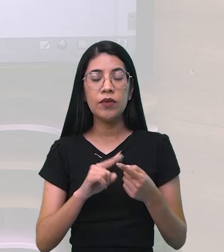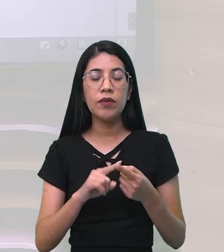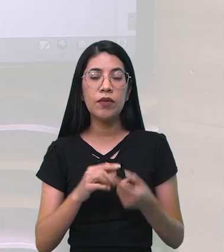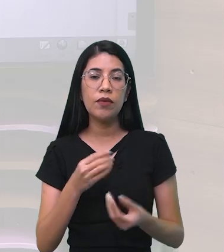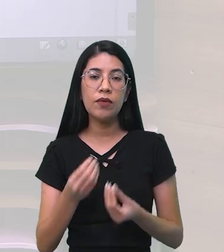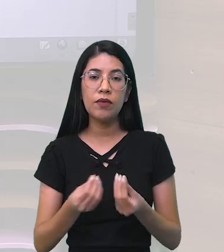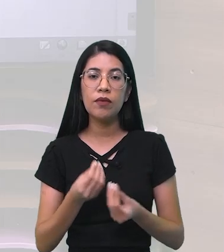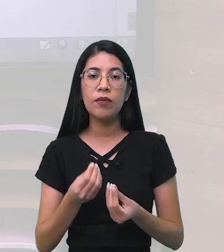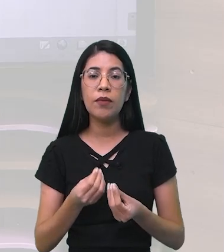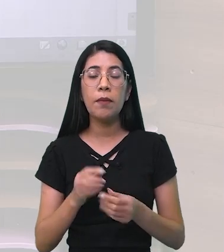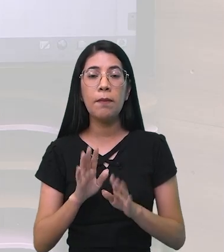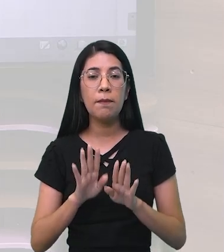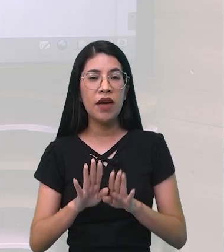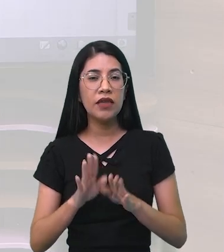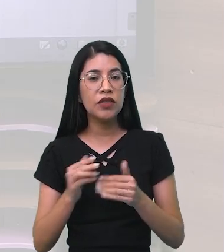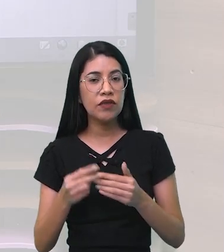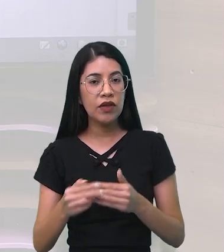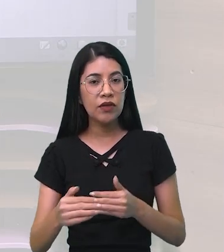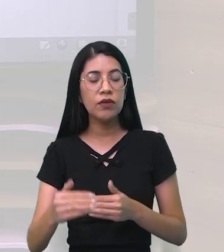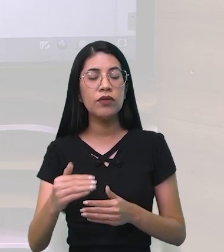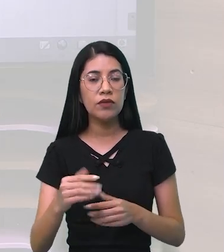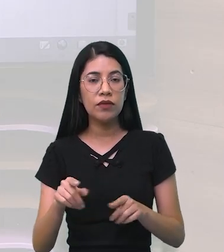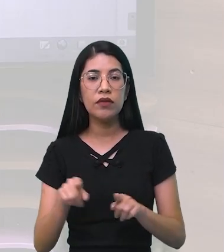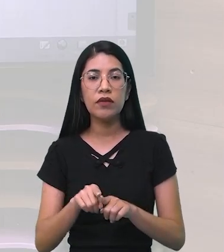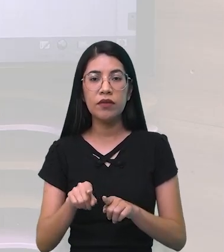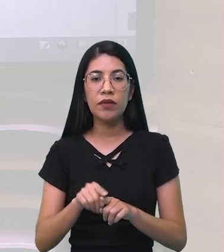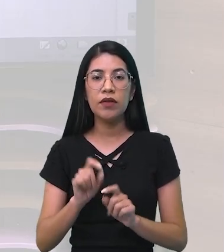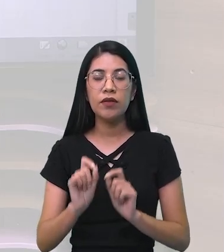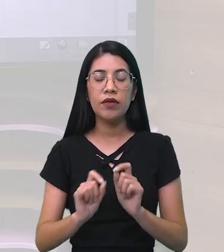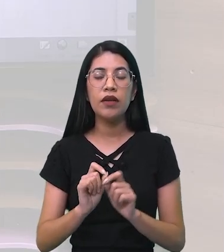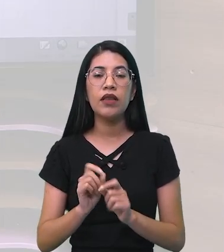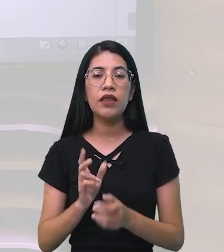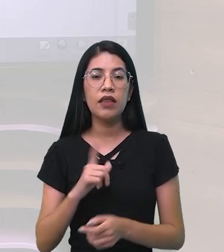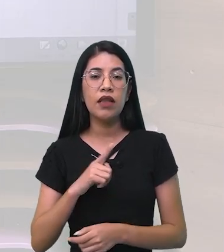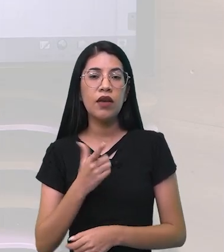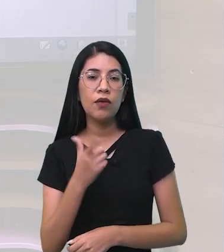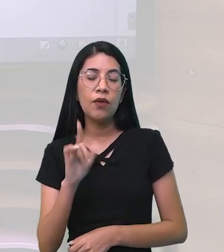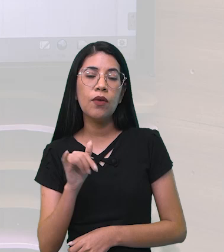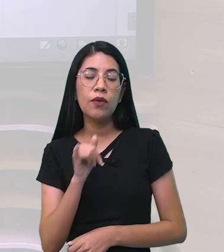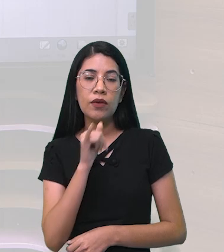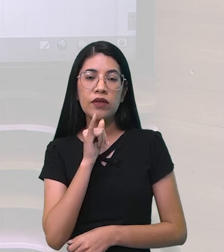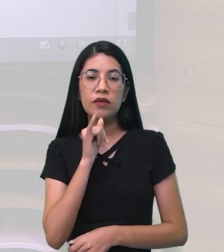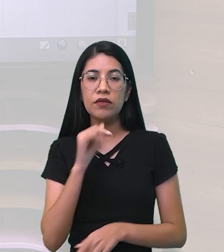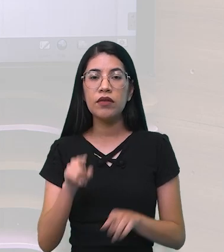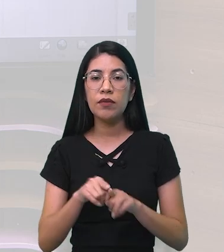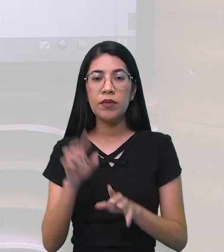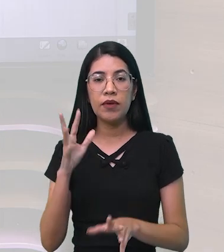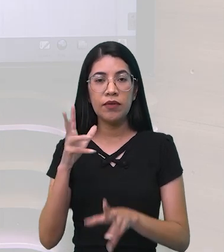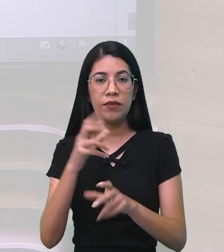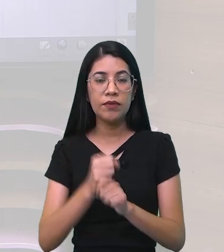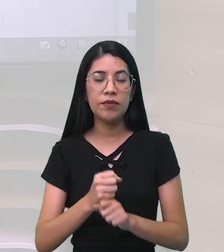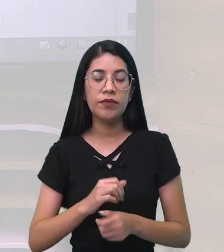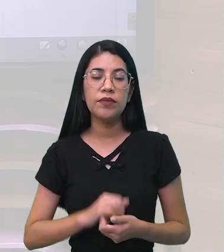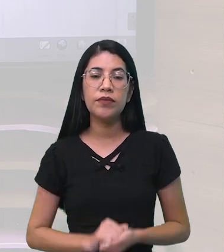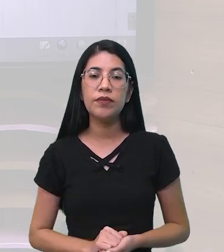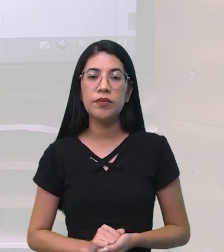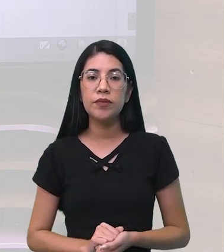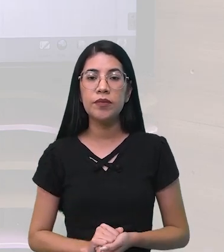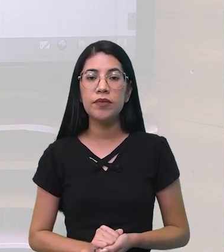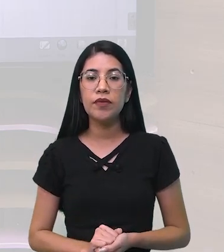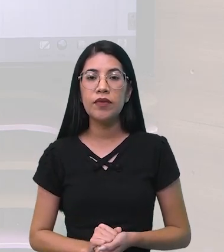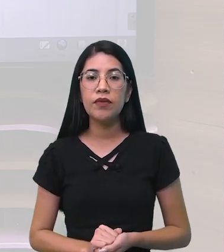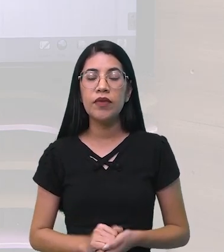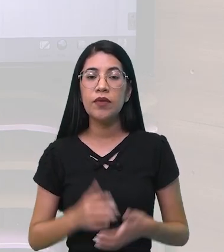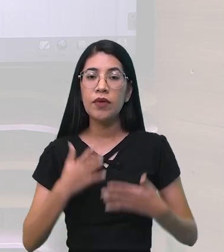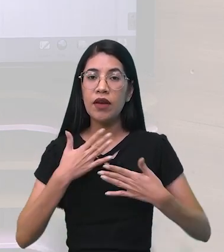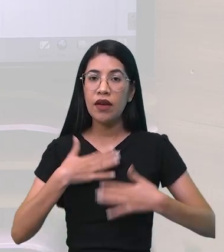problema, mas nós não paramos por aí. Vamos continuar porque nós temos ainda mais uma situação para resolvermos juntos, tá ok? Então,